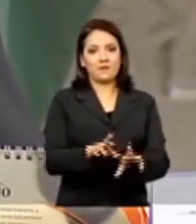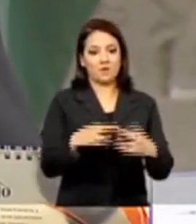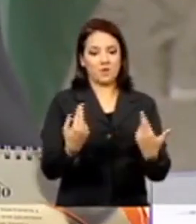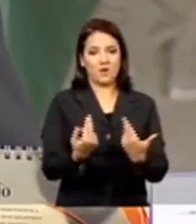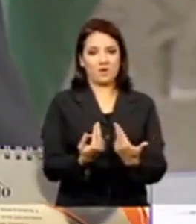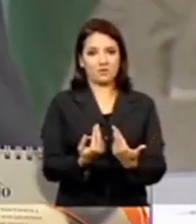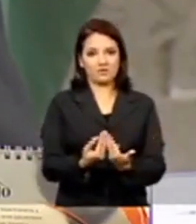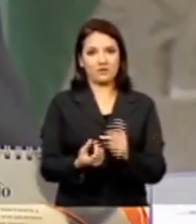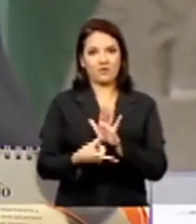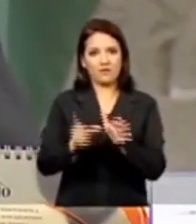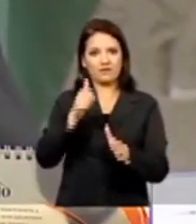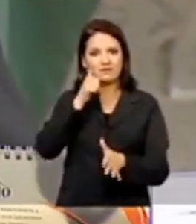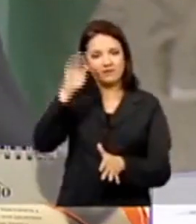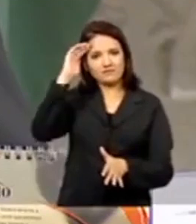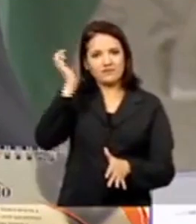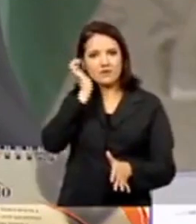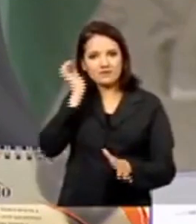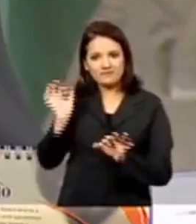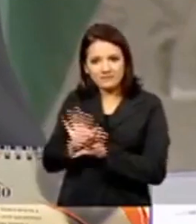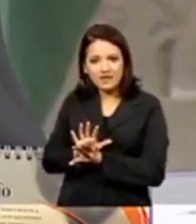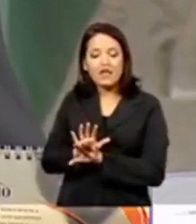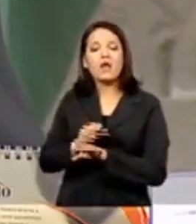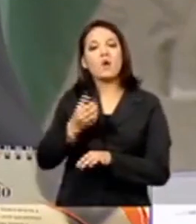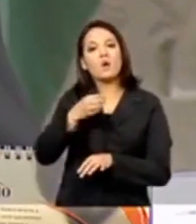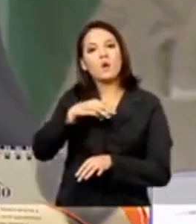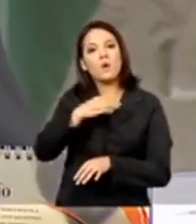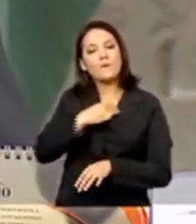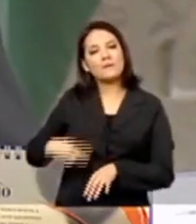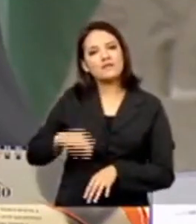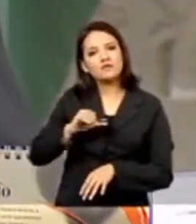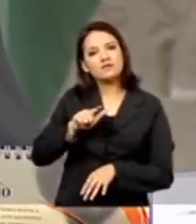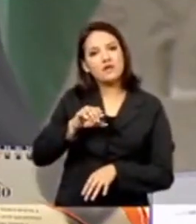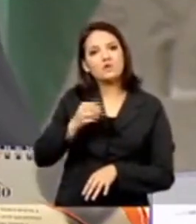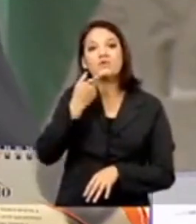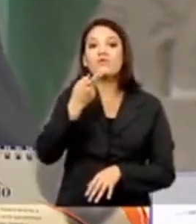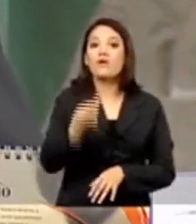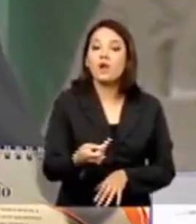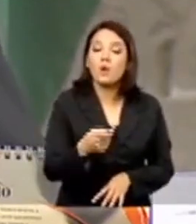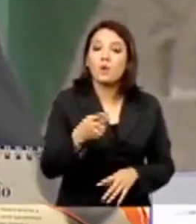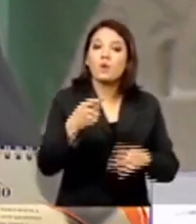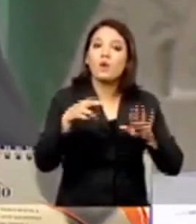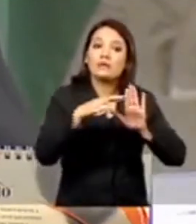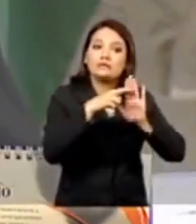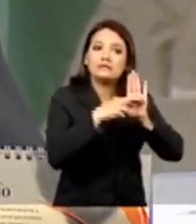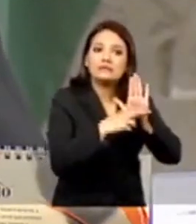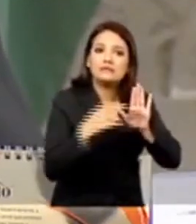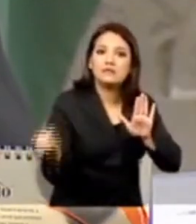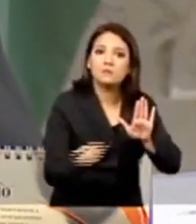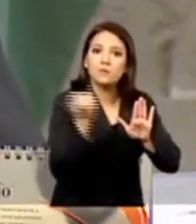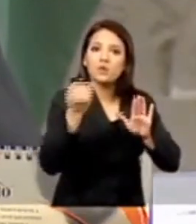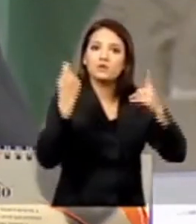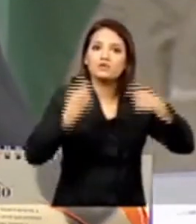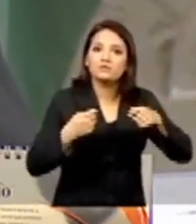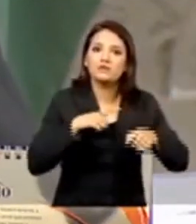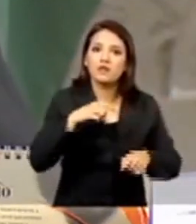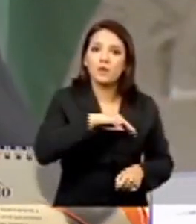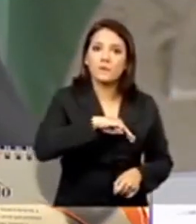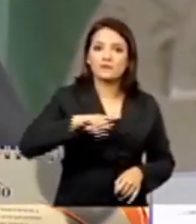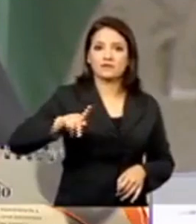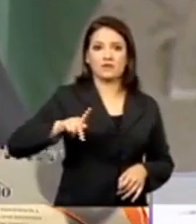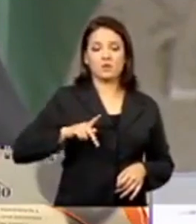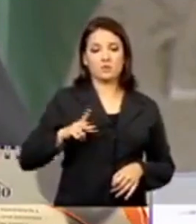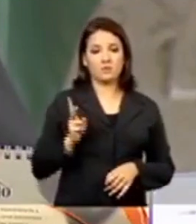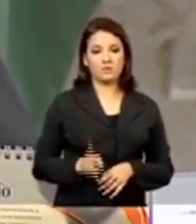ressaltou a doutrina constitucional que deve orientar o Ministério Público em sua ação permanente. Disse Sua Excelência